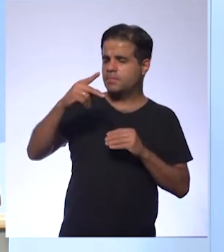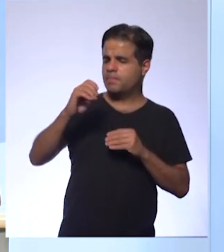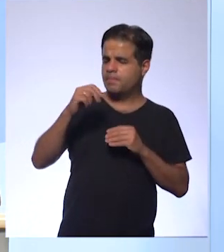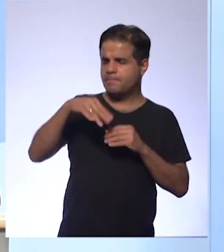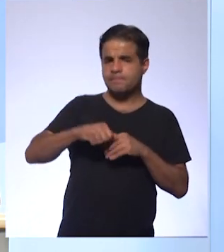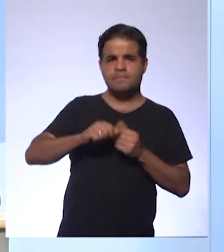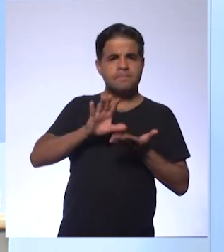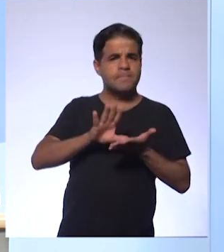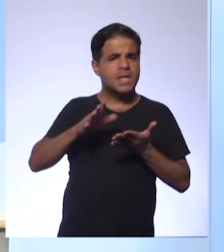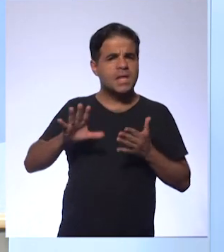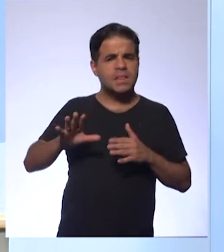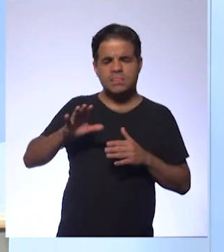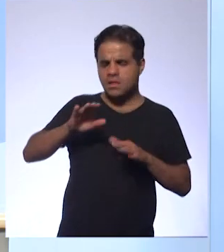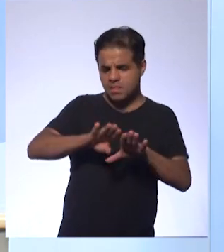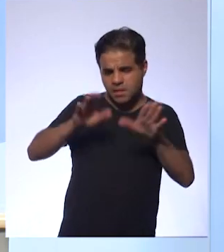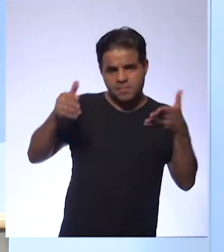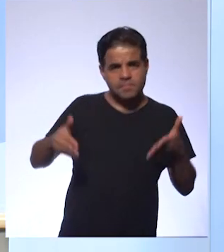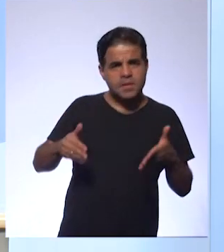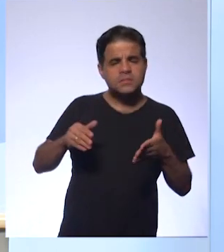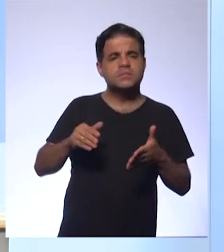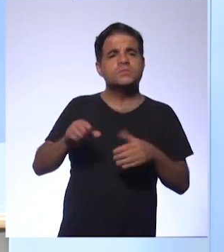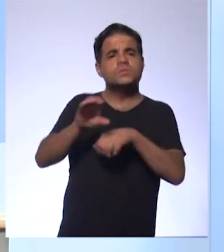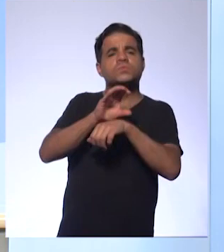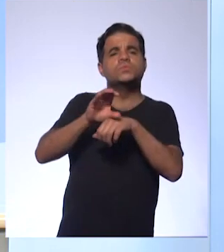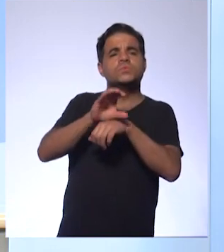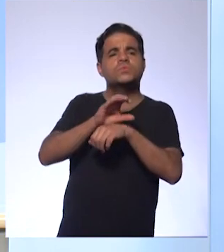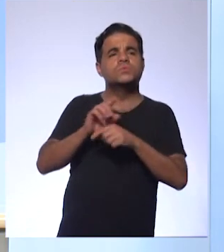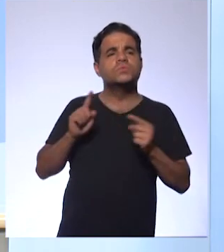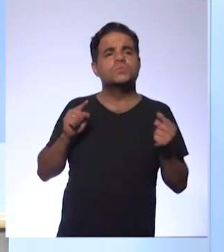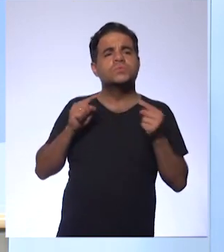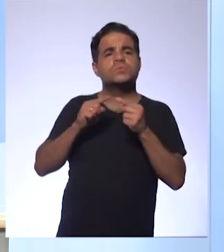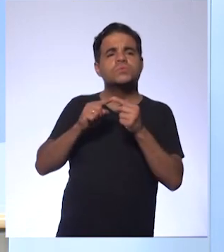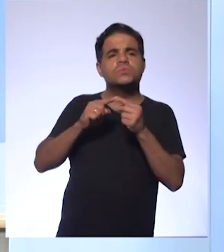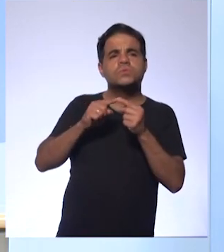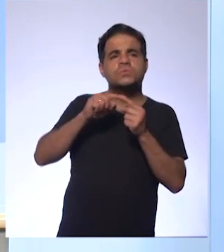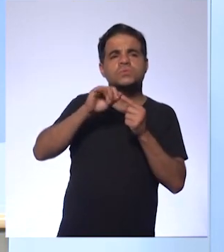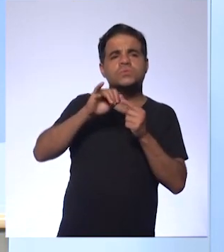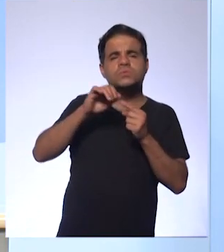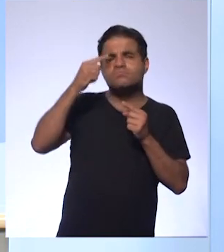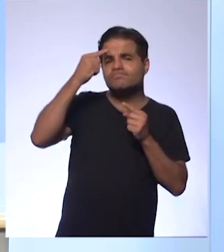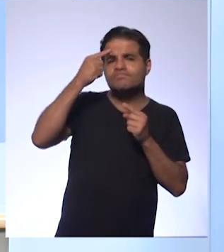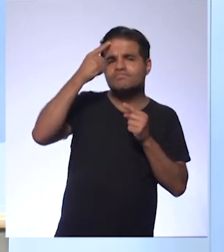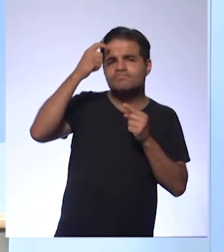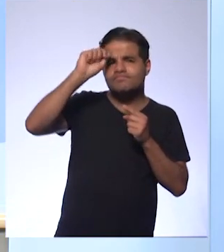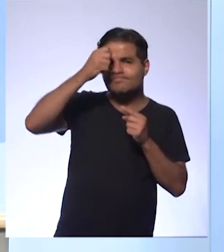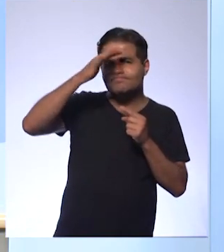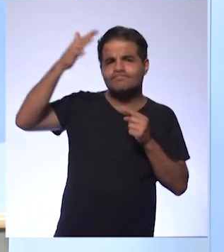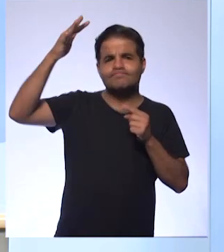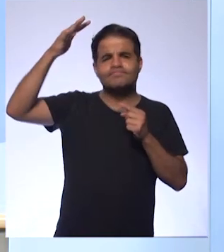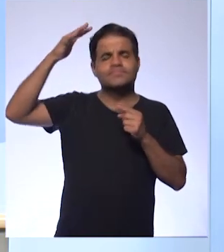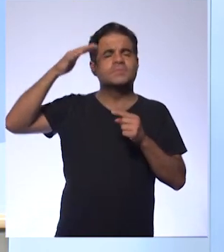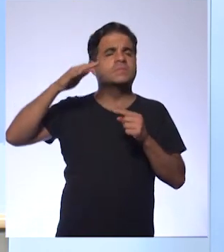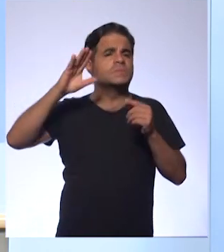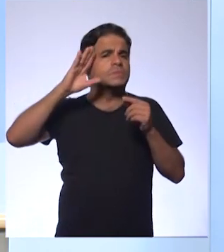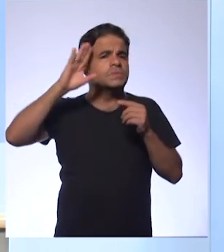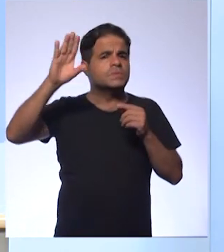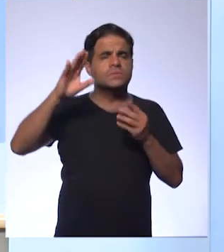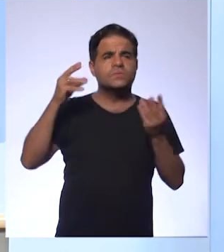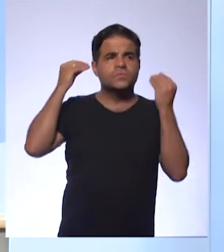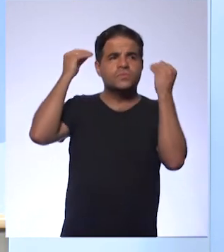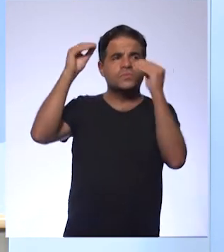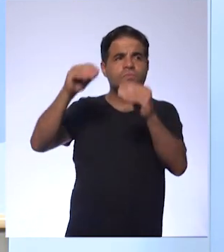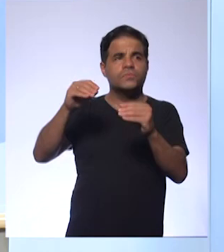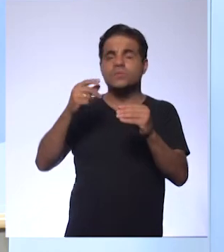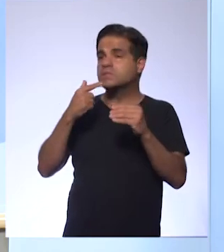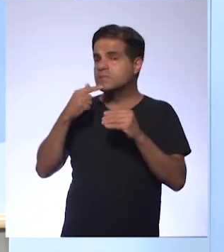de George Washington, Constituição com ideais iluministas. Então, esse destaque que você dá